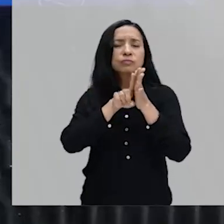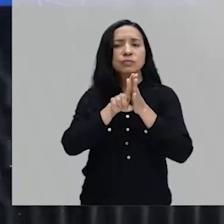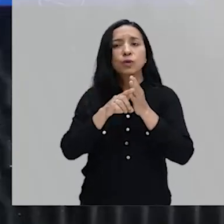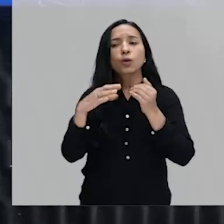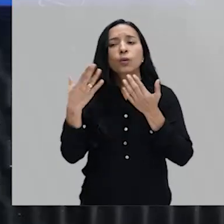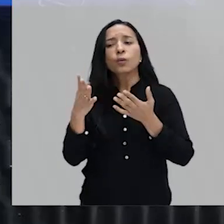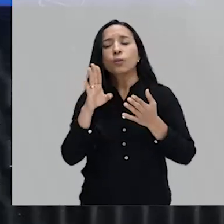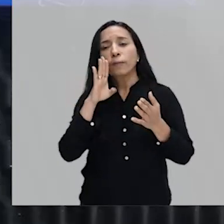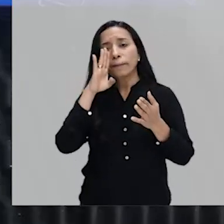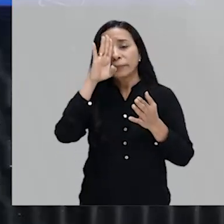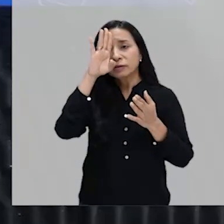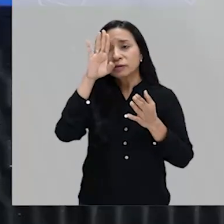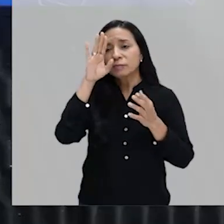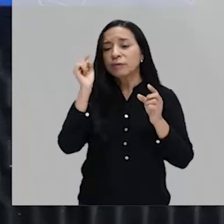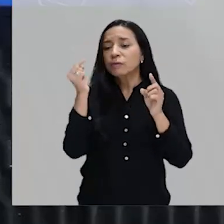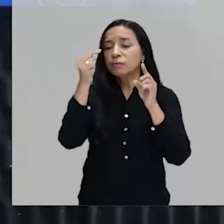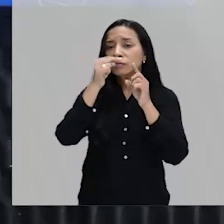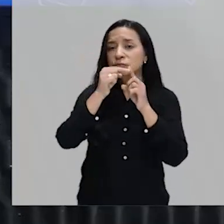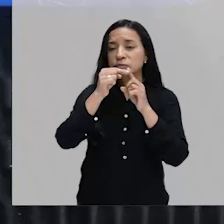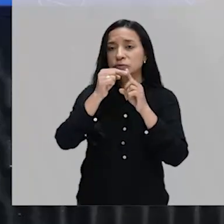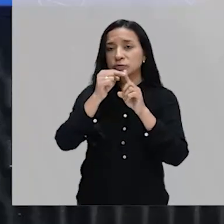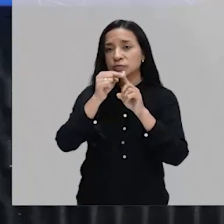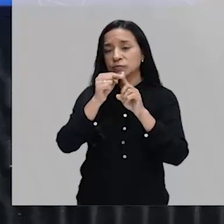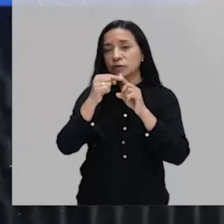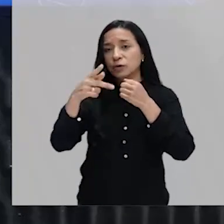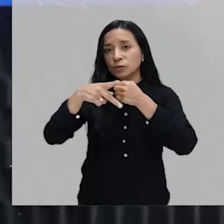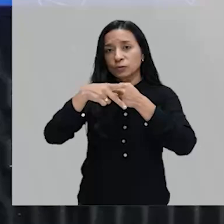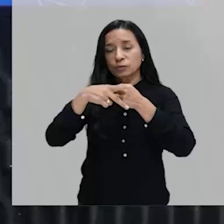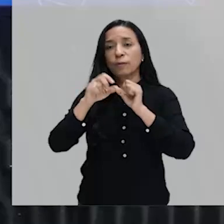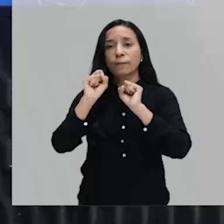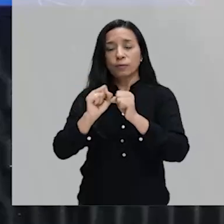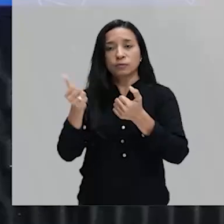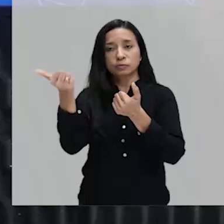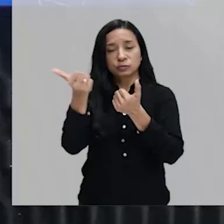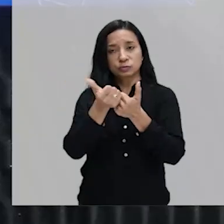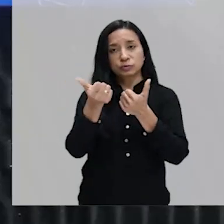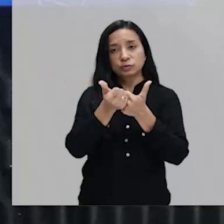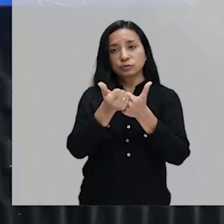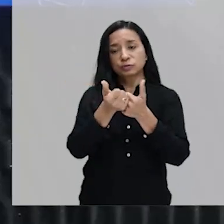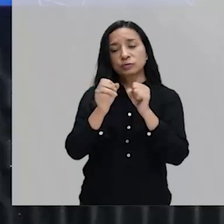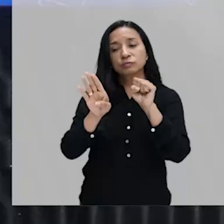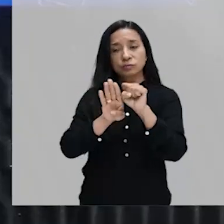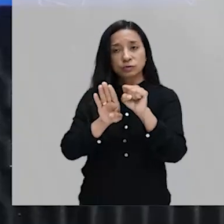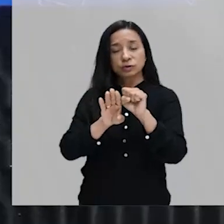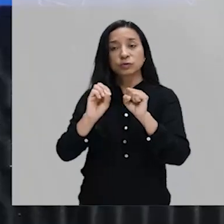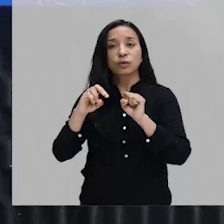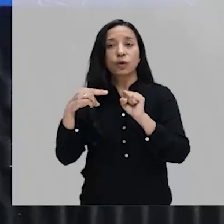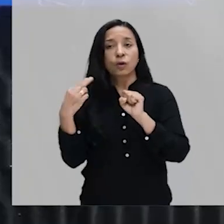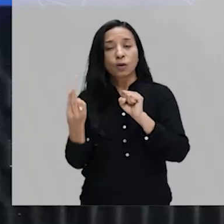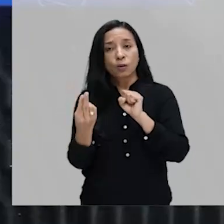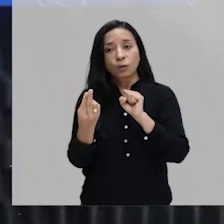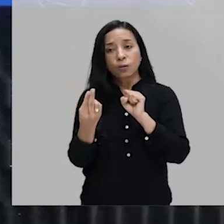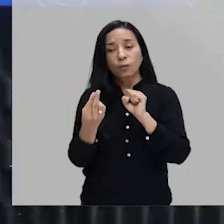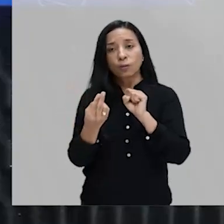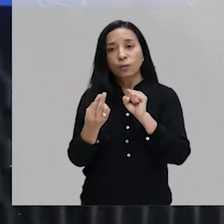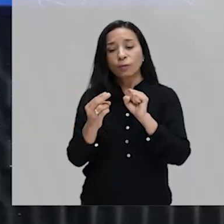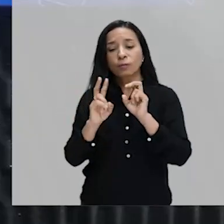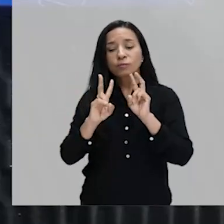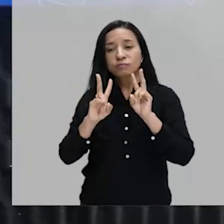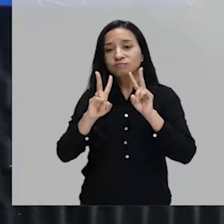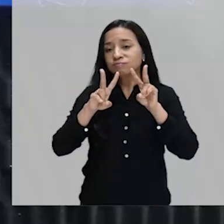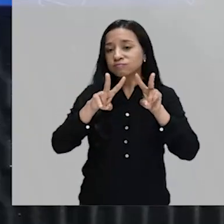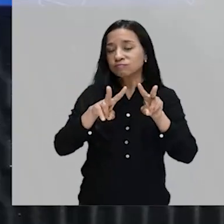principal função do pronome? Pode ser substituir o substantivo ou então está ali determinando,